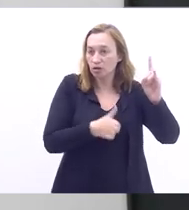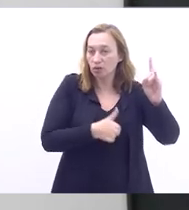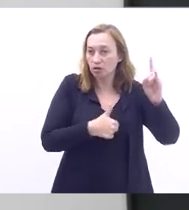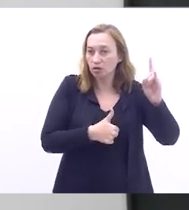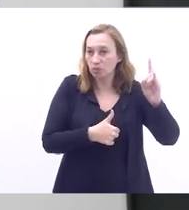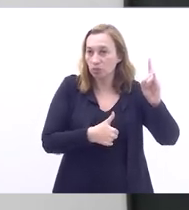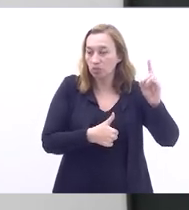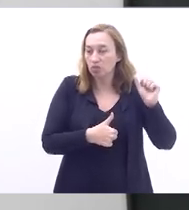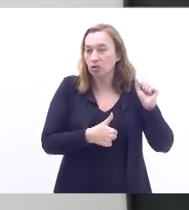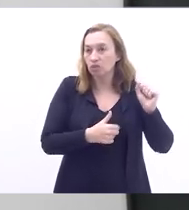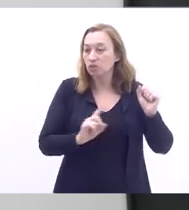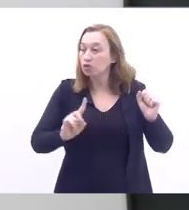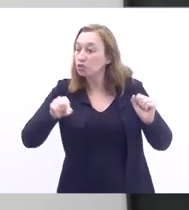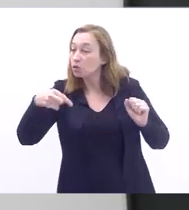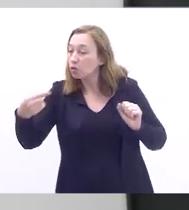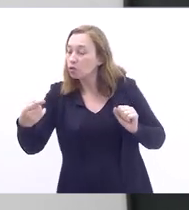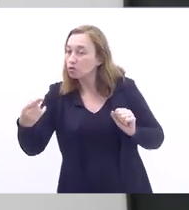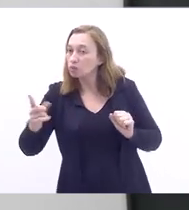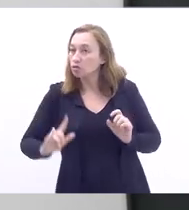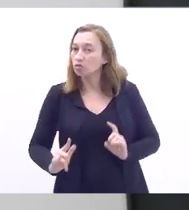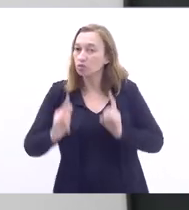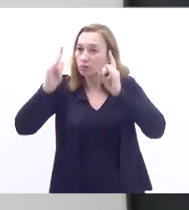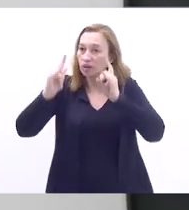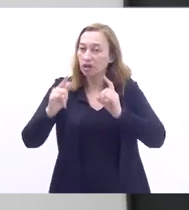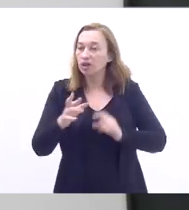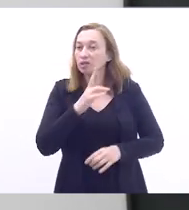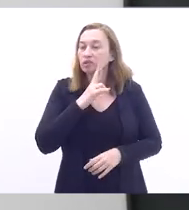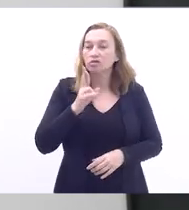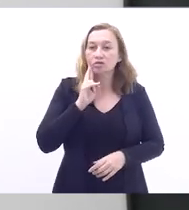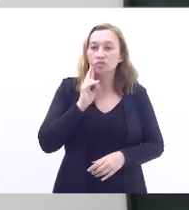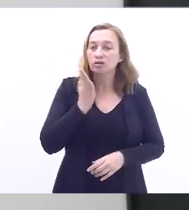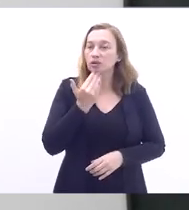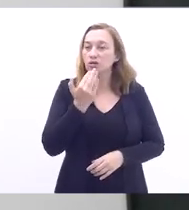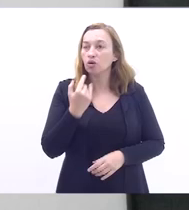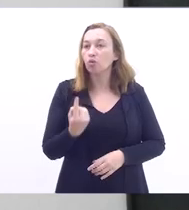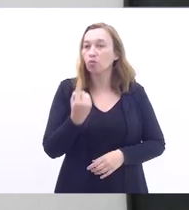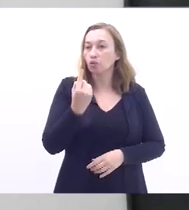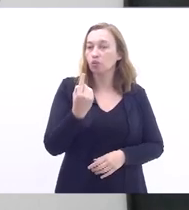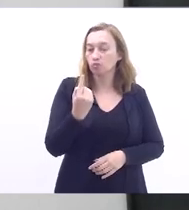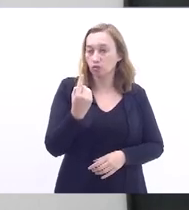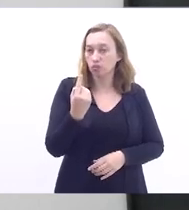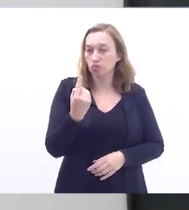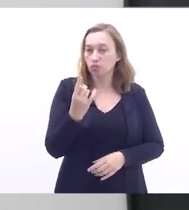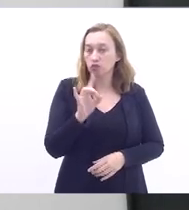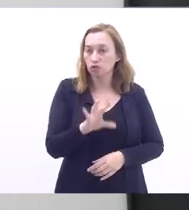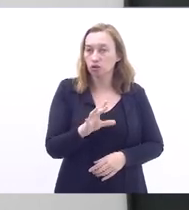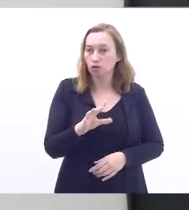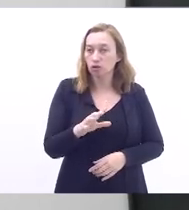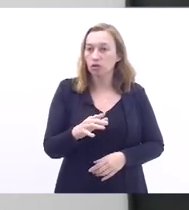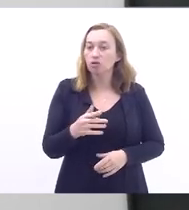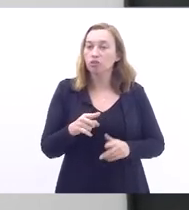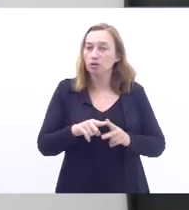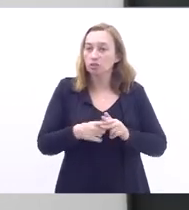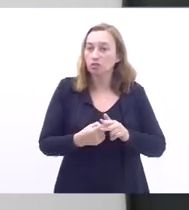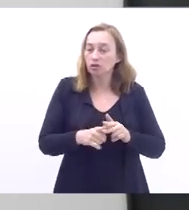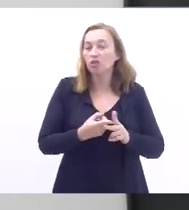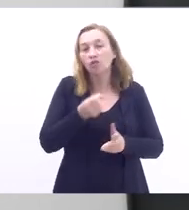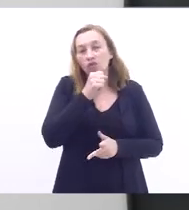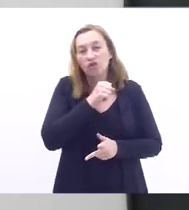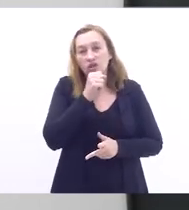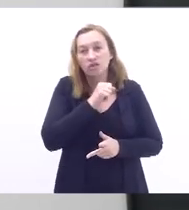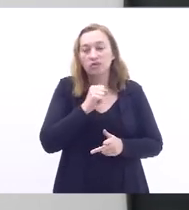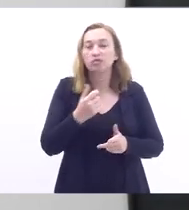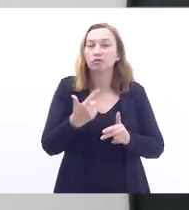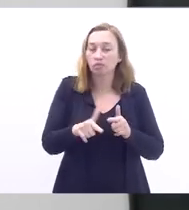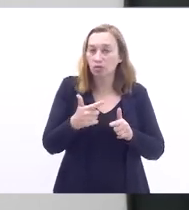interrail e o prédio da do restaurante universitário um deles porque ele tem manutenção mas sou muito velho no